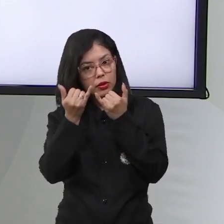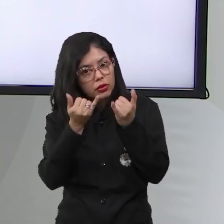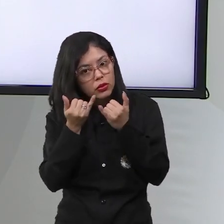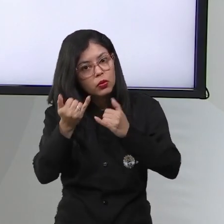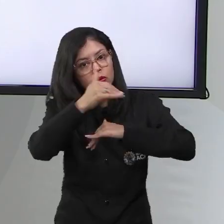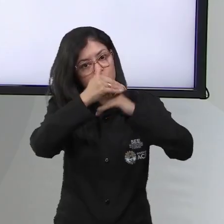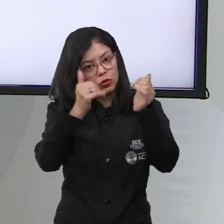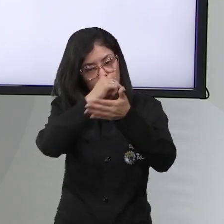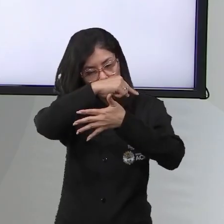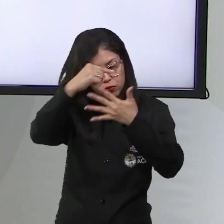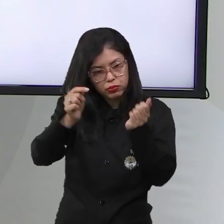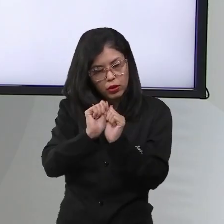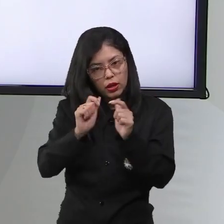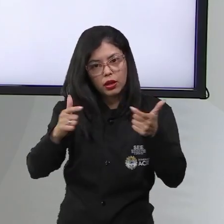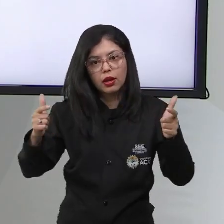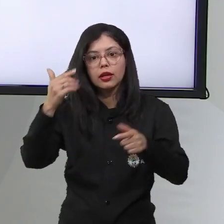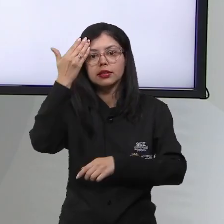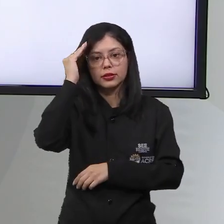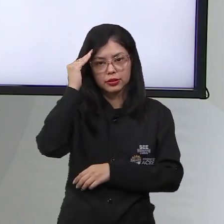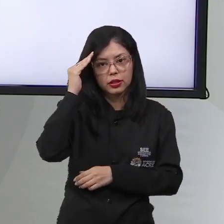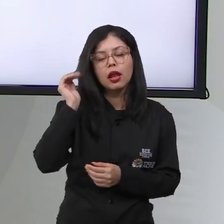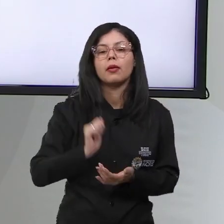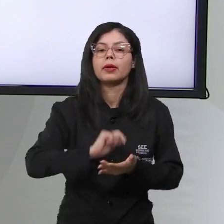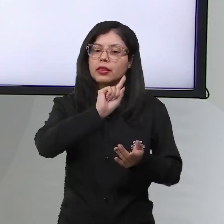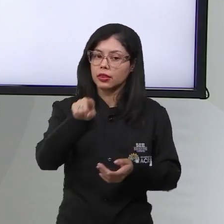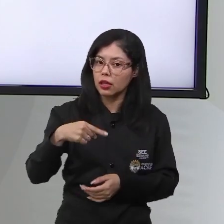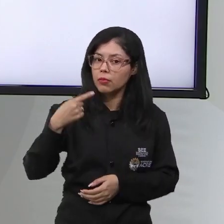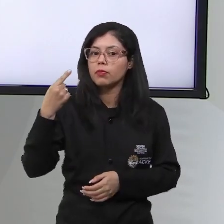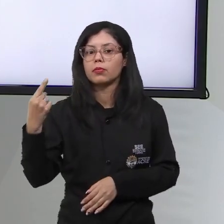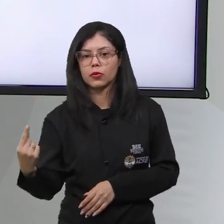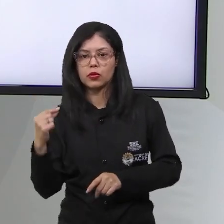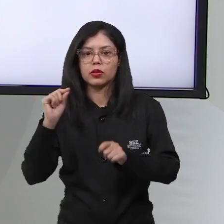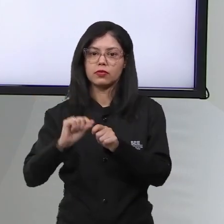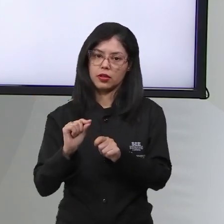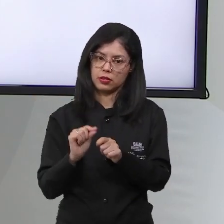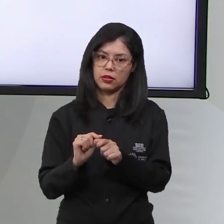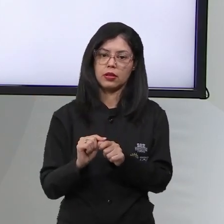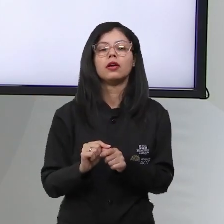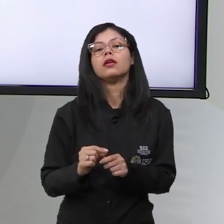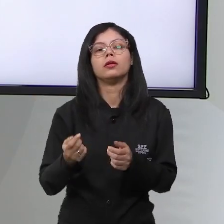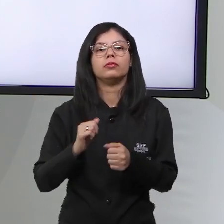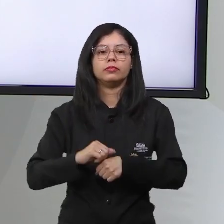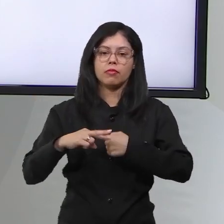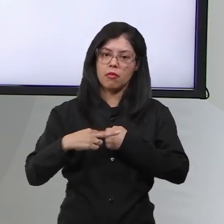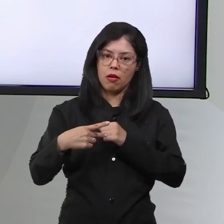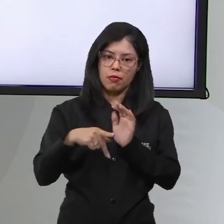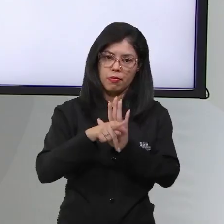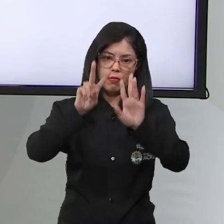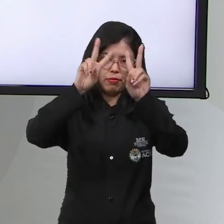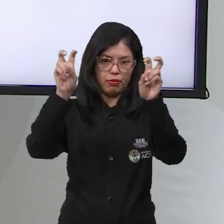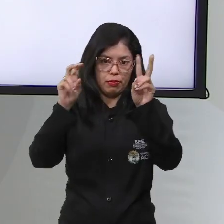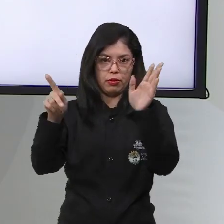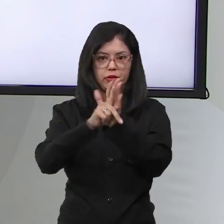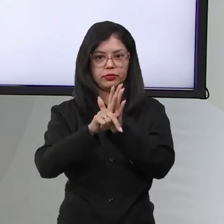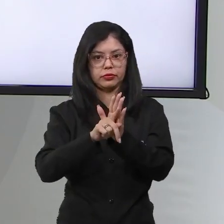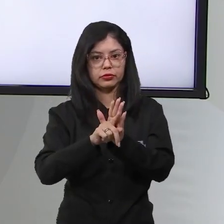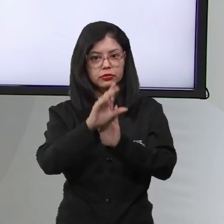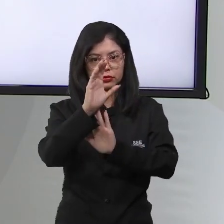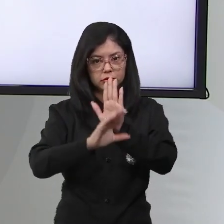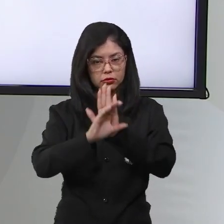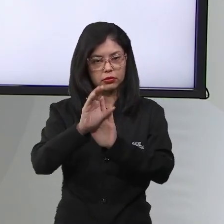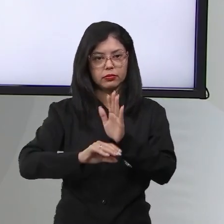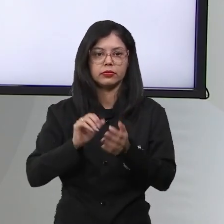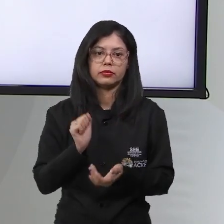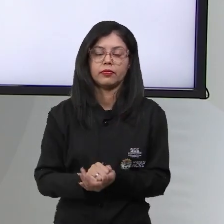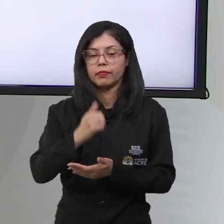sua magnitude e, a partir daí, elaborar justamente as concepções teóricas. Nós